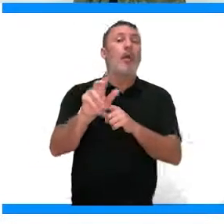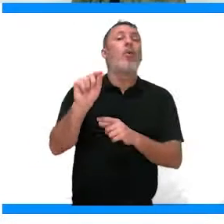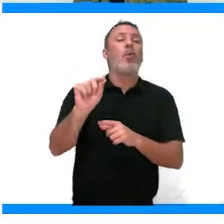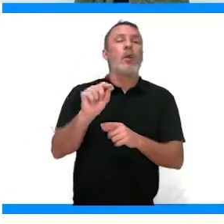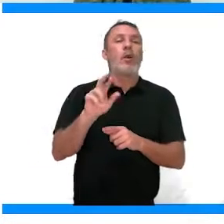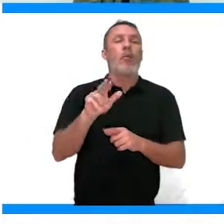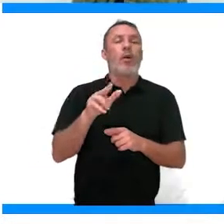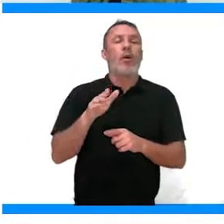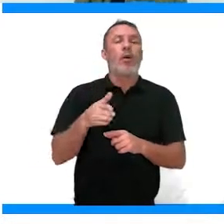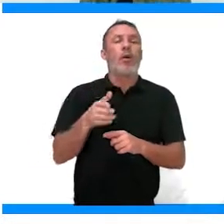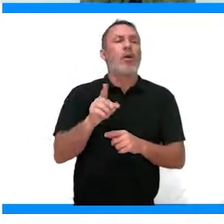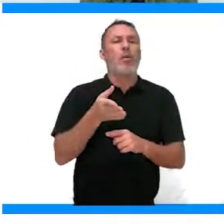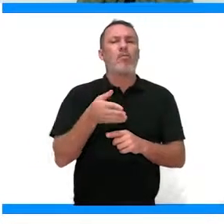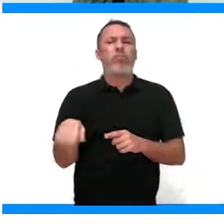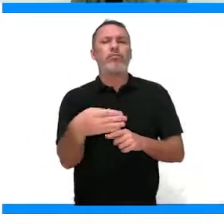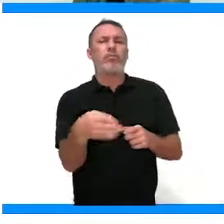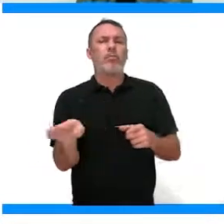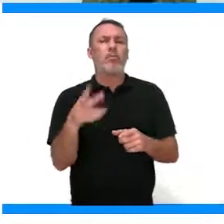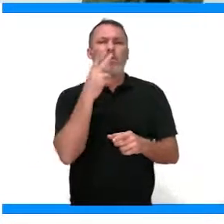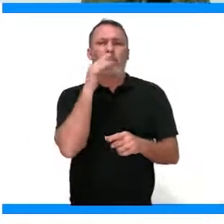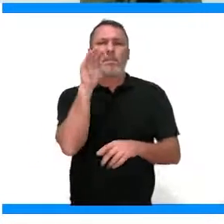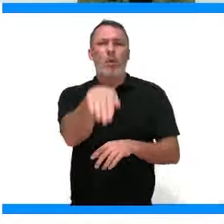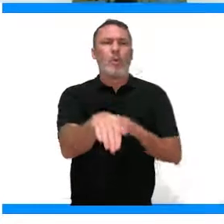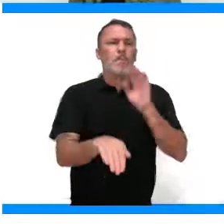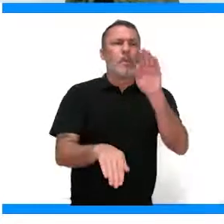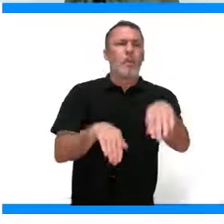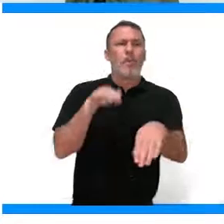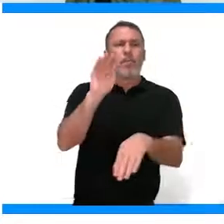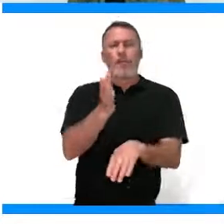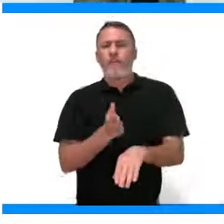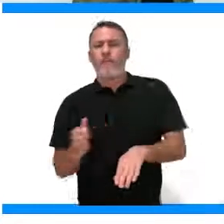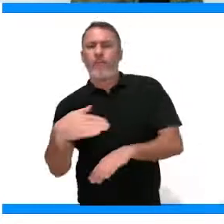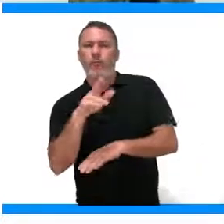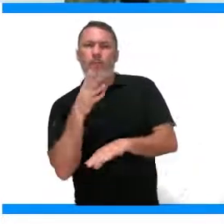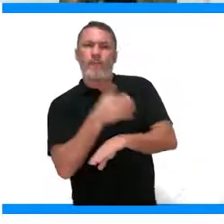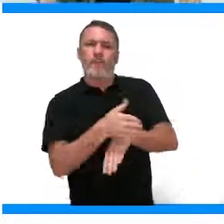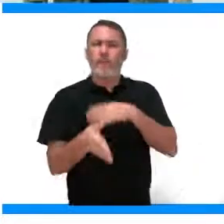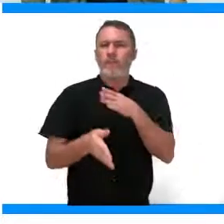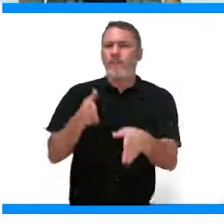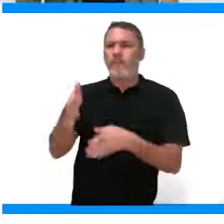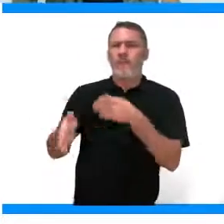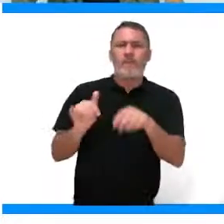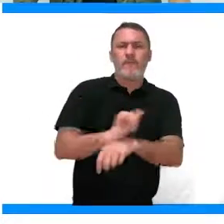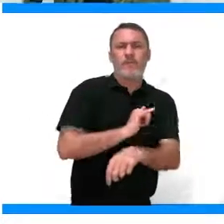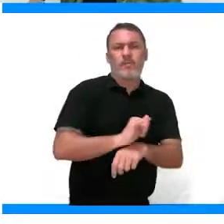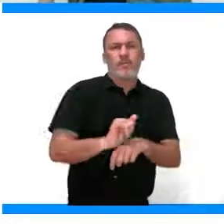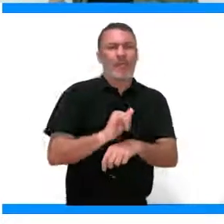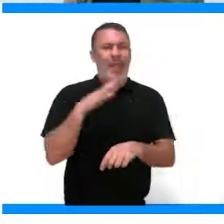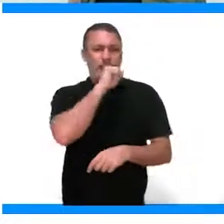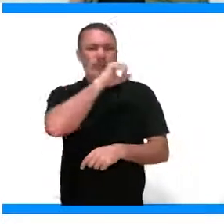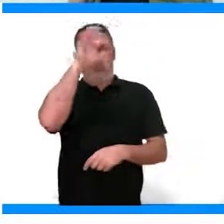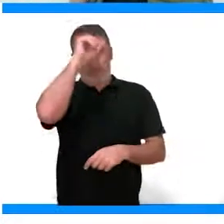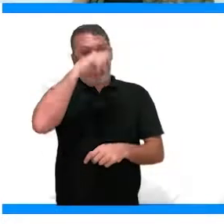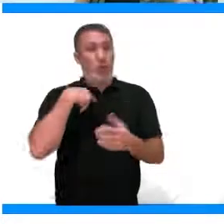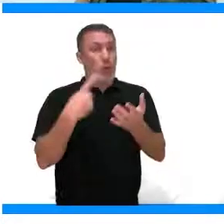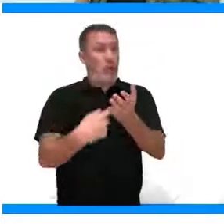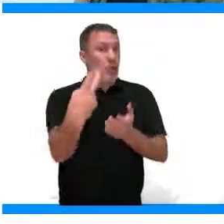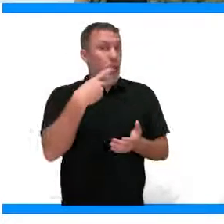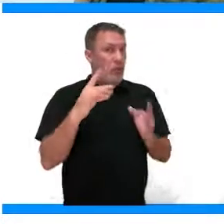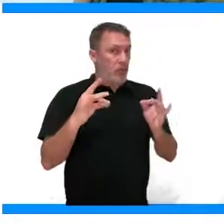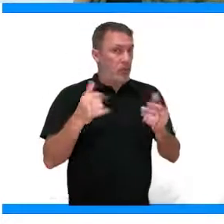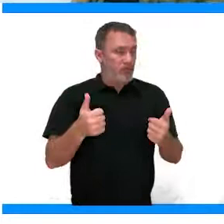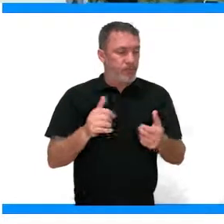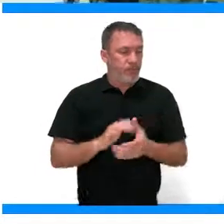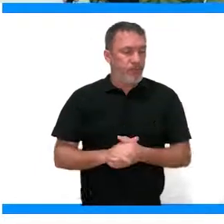aqui é o quê? Cortar caminho, pegar um atalho, aprender a matemática mais rápido, mais fácil. Tá certo? Meu compromisso é com você. Tamo